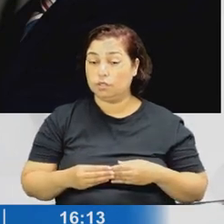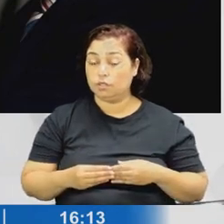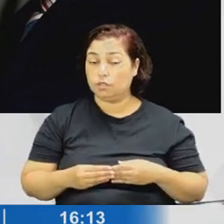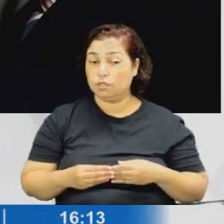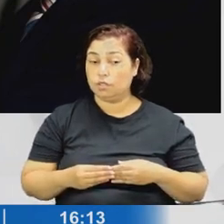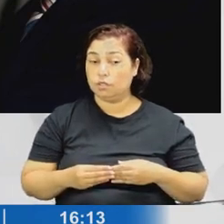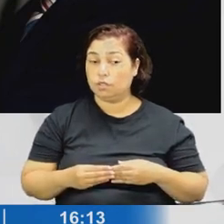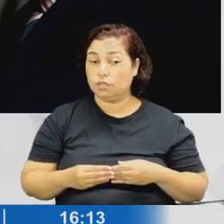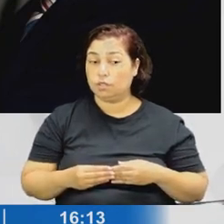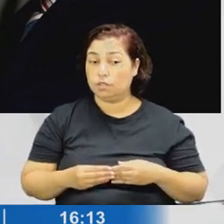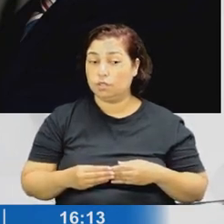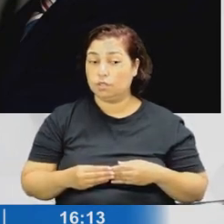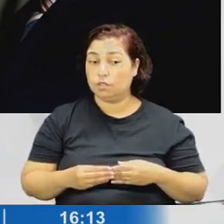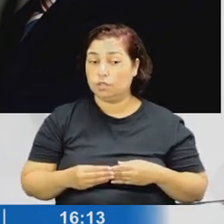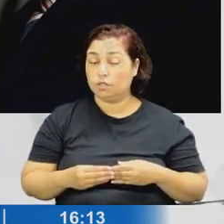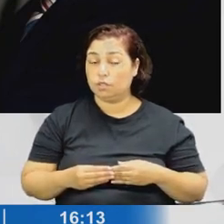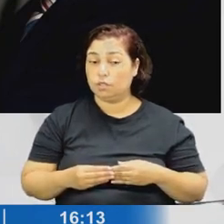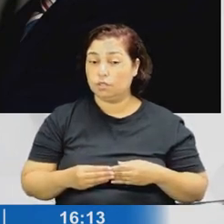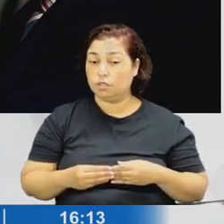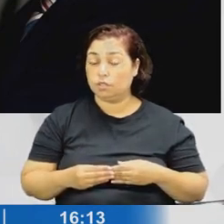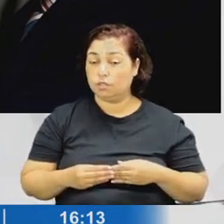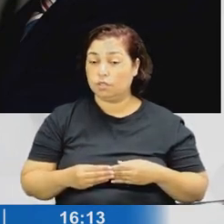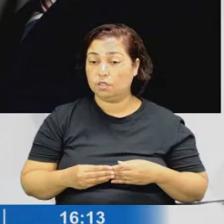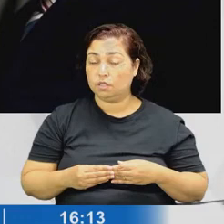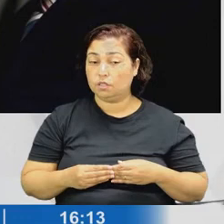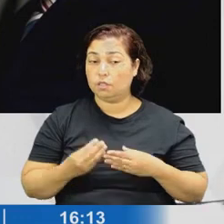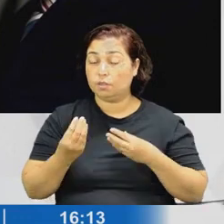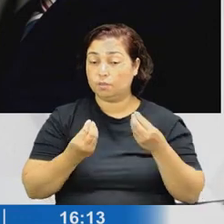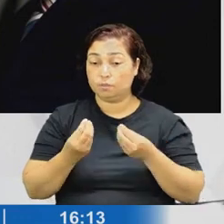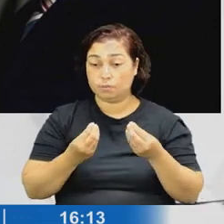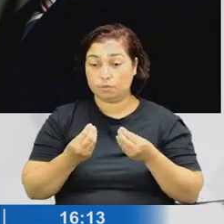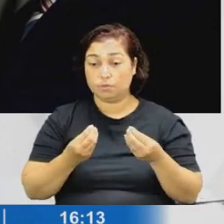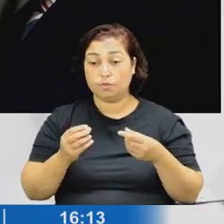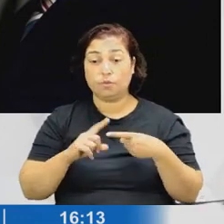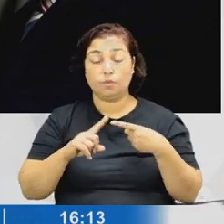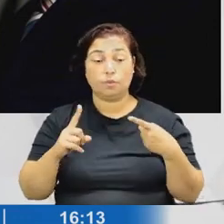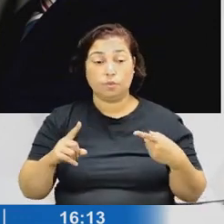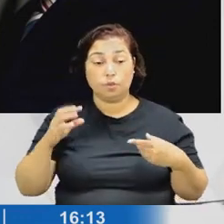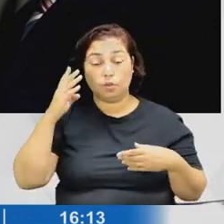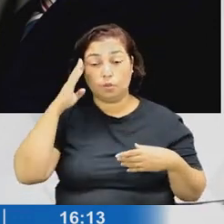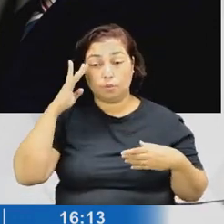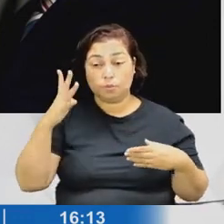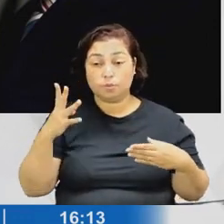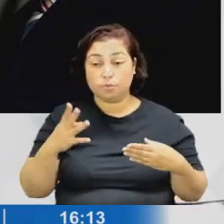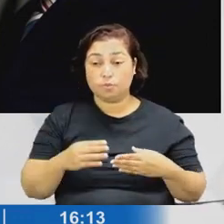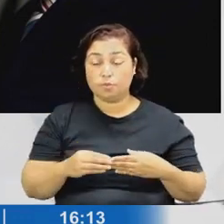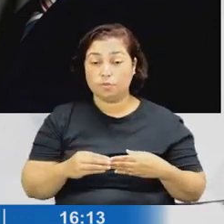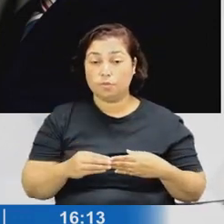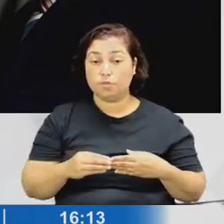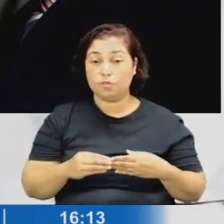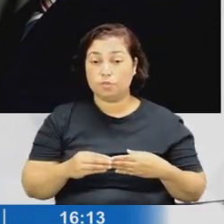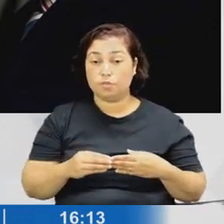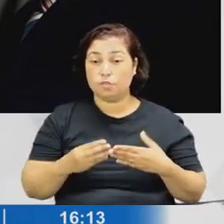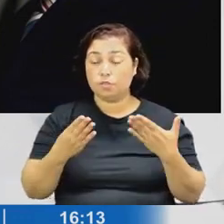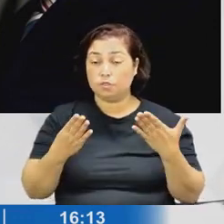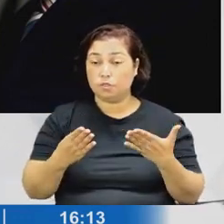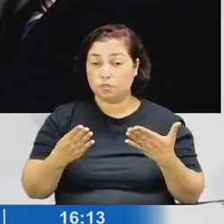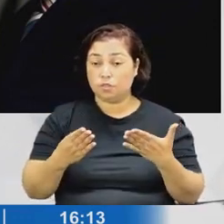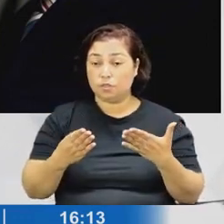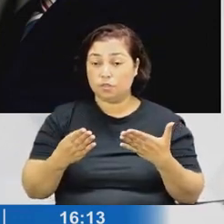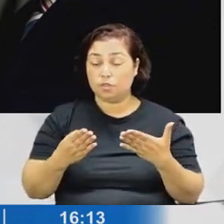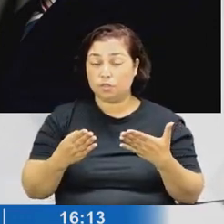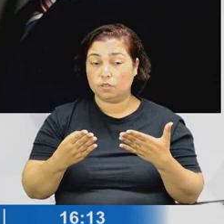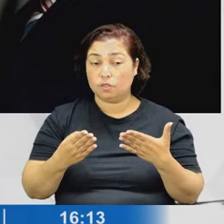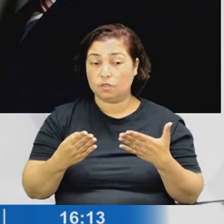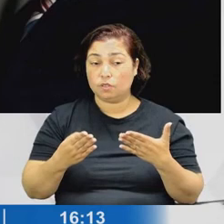a sofrer uma agressão mas foi uma tentativa então muito mais comum que vocês imaginam então isso vira inimigo não adversário